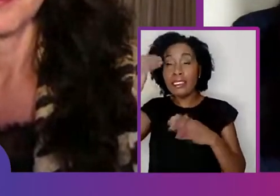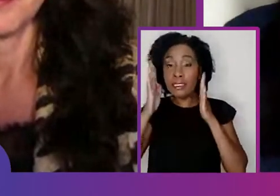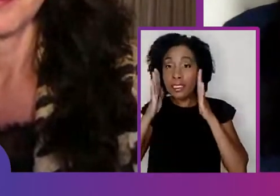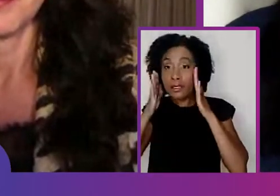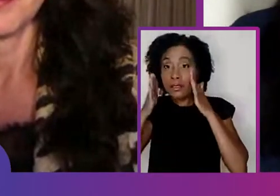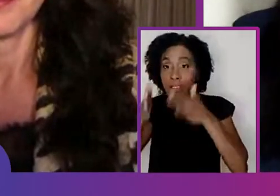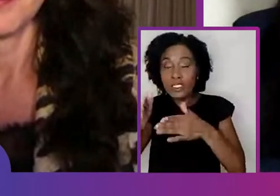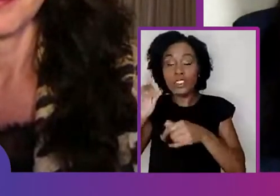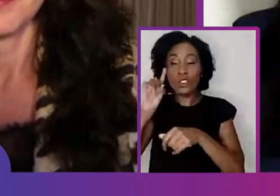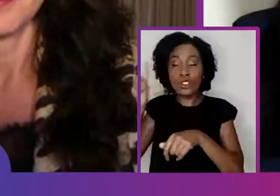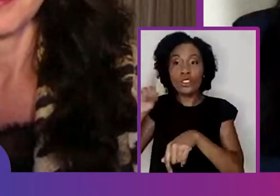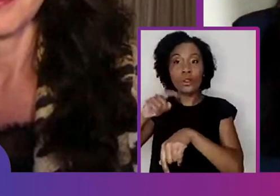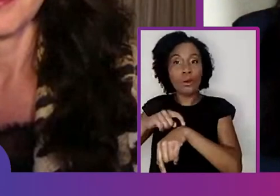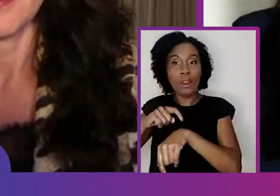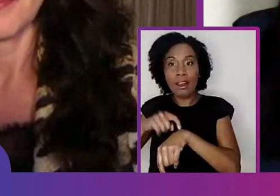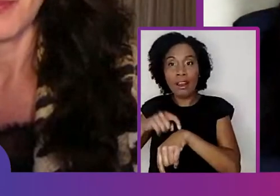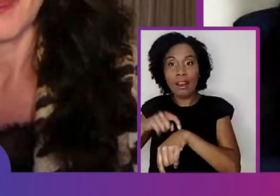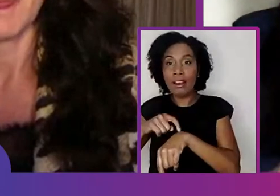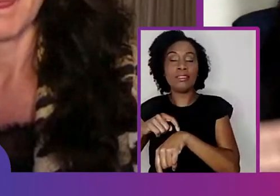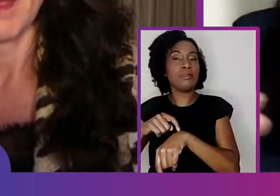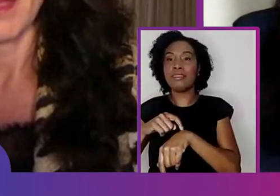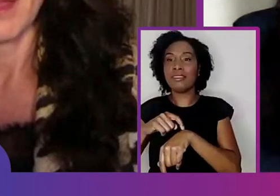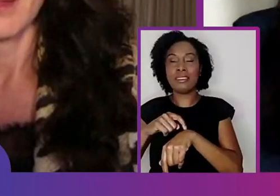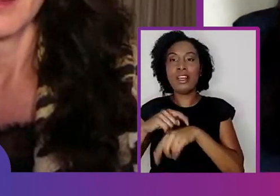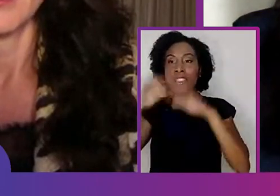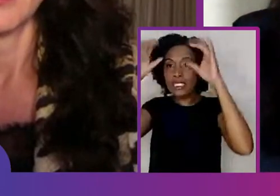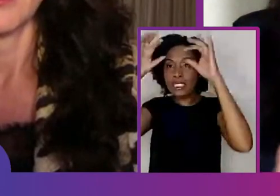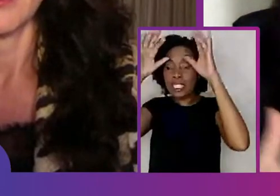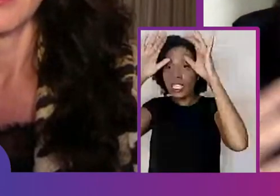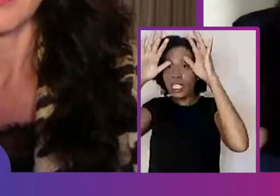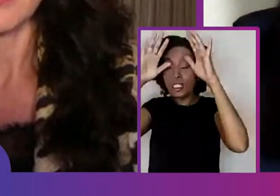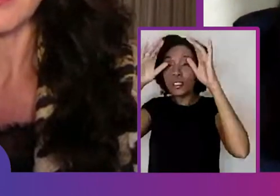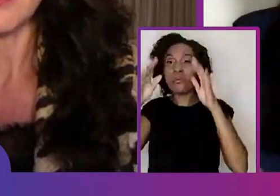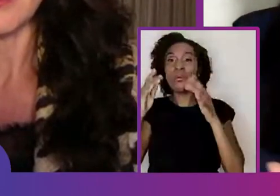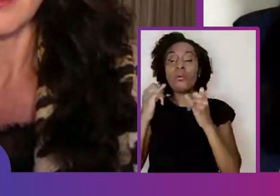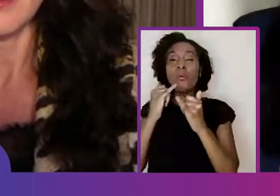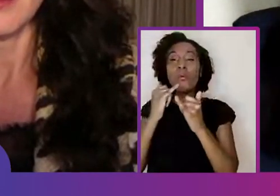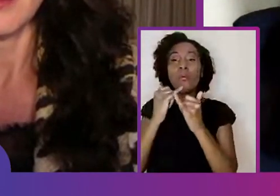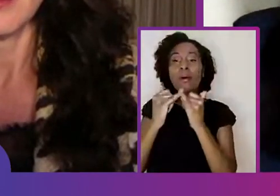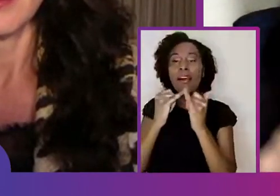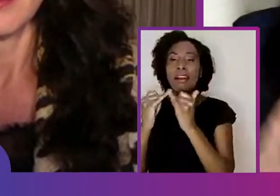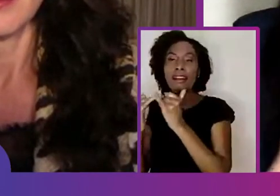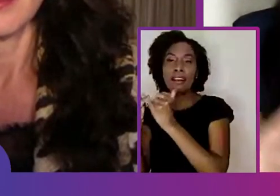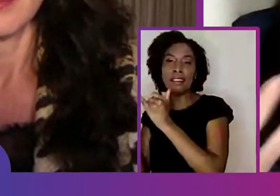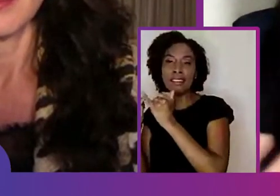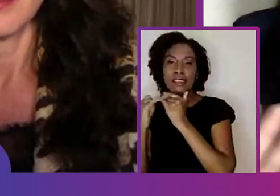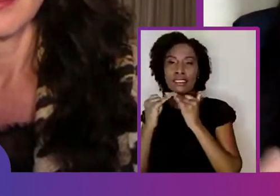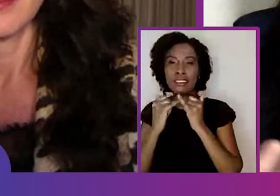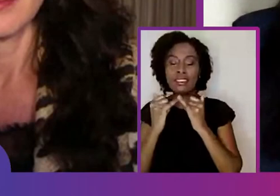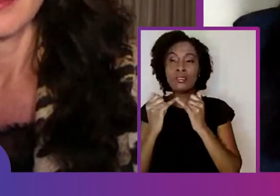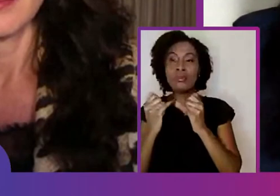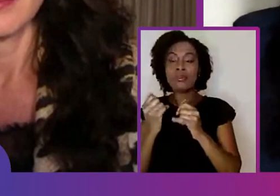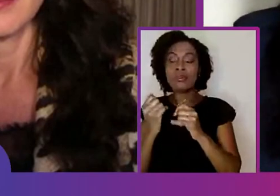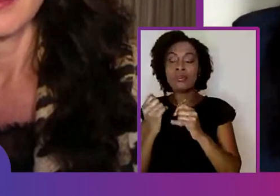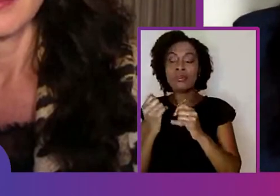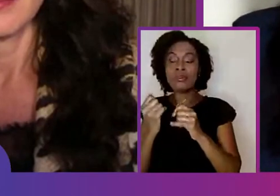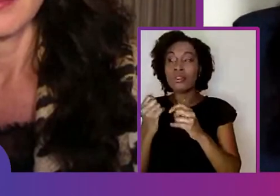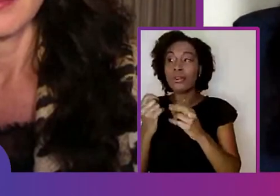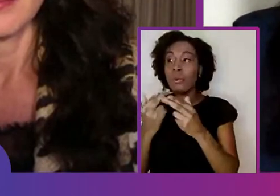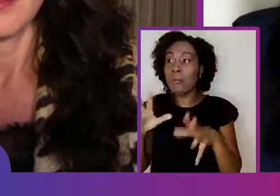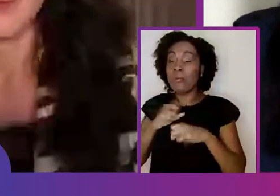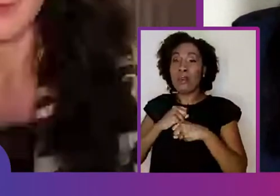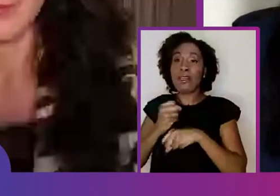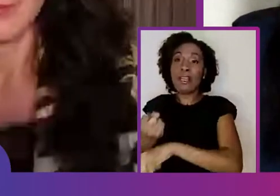ele generaliza, ele começa a atribuir valor emocional para coisas que são parecidas